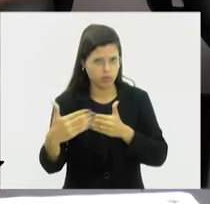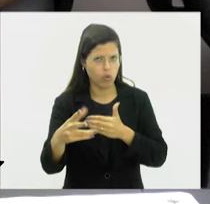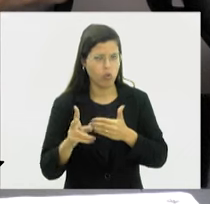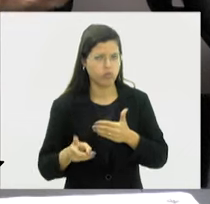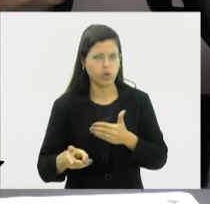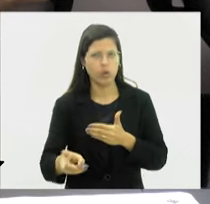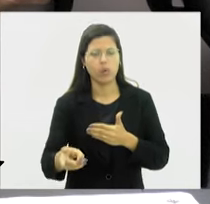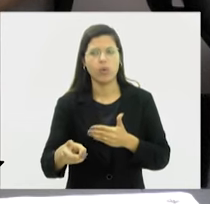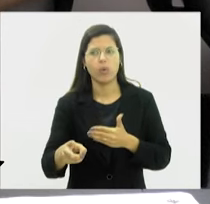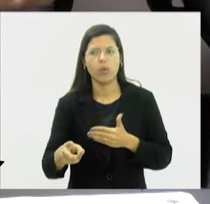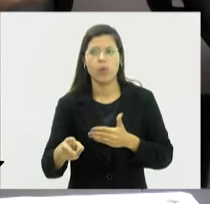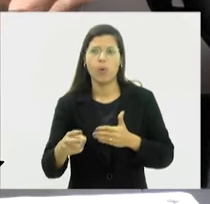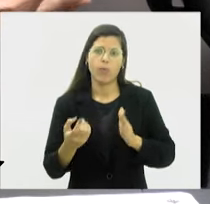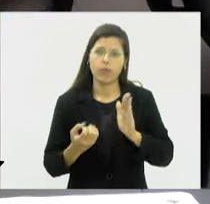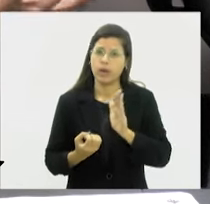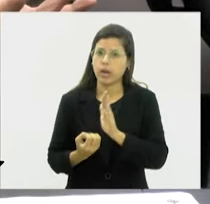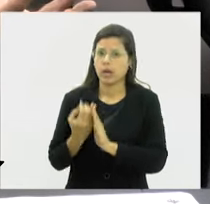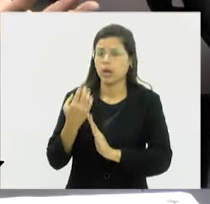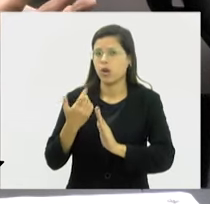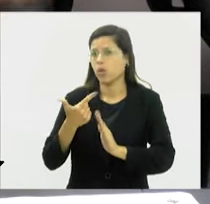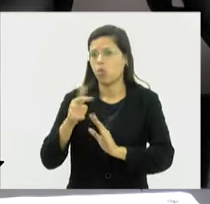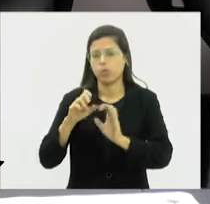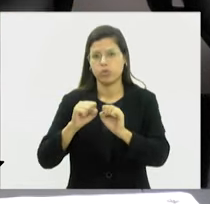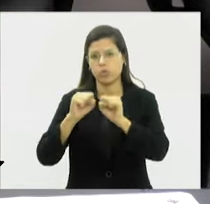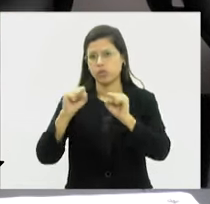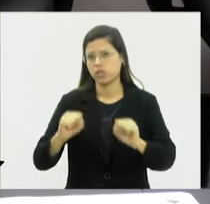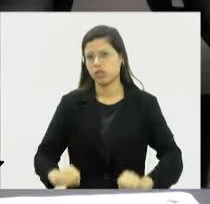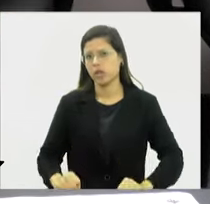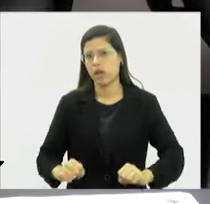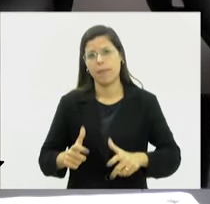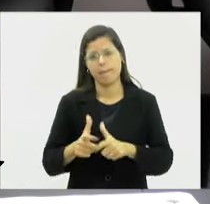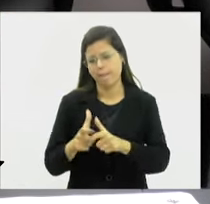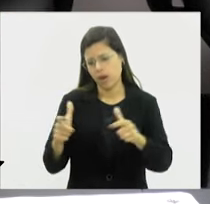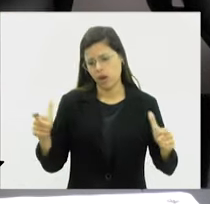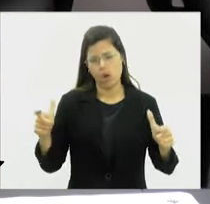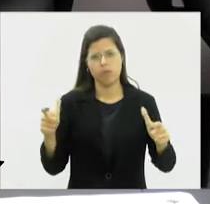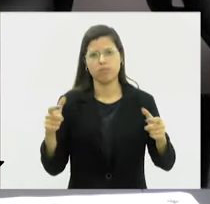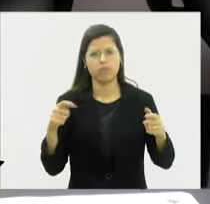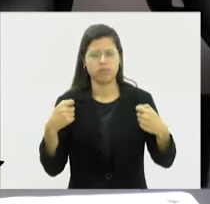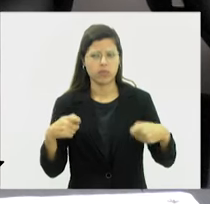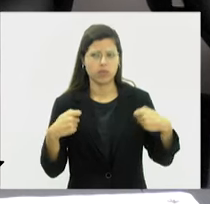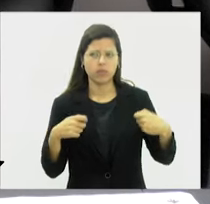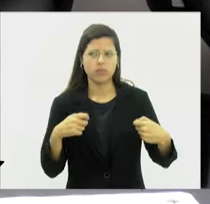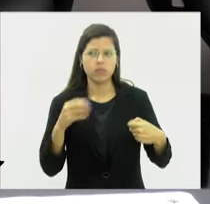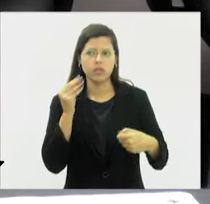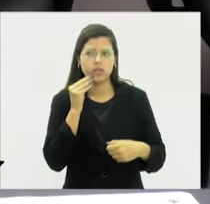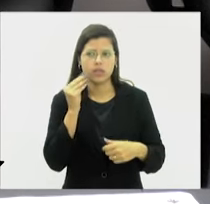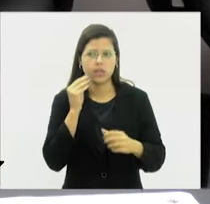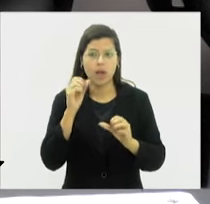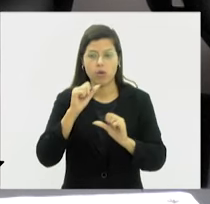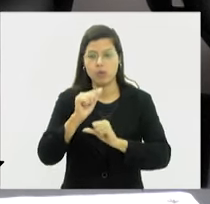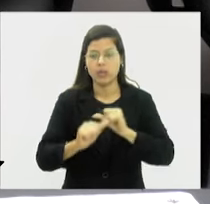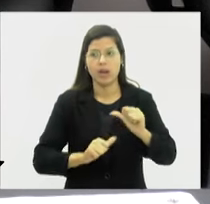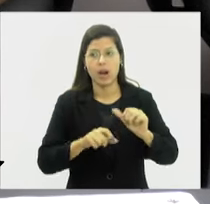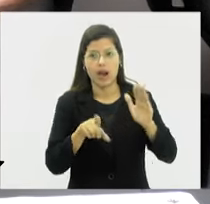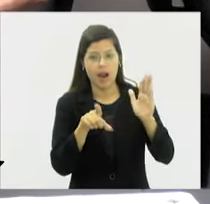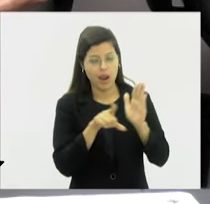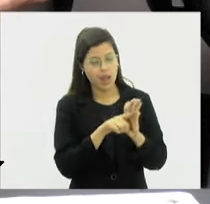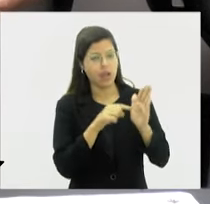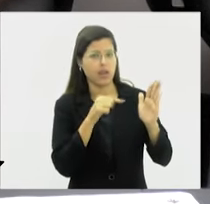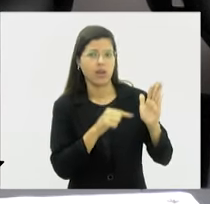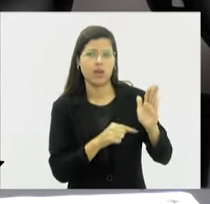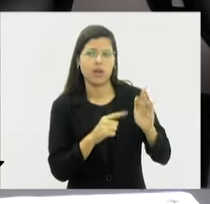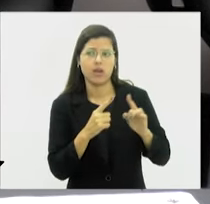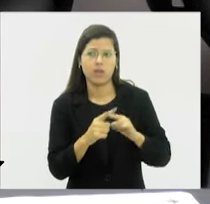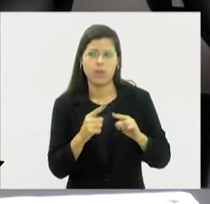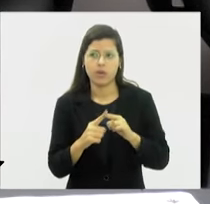mesmo que criando um novo sistema mais amplo, deveria tentar se alterar a lei vigente, já que a autora